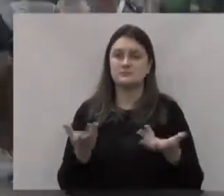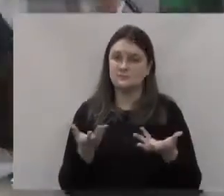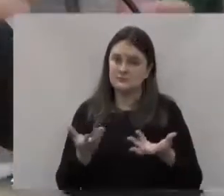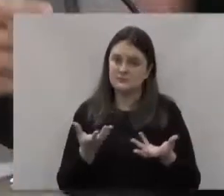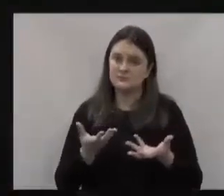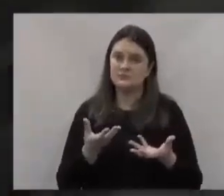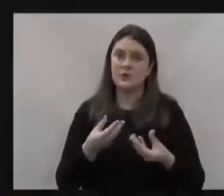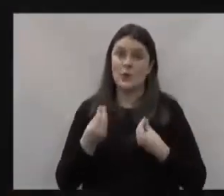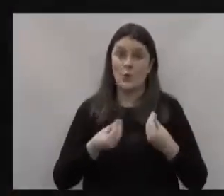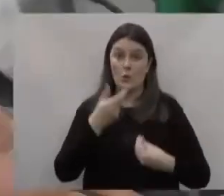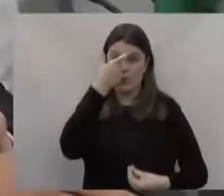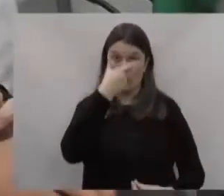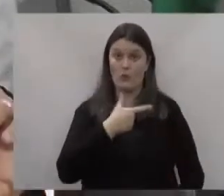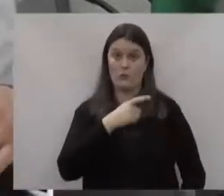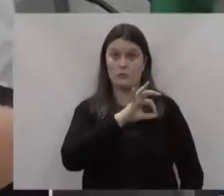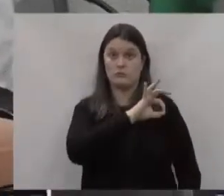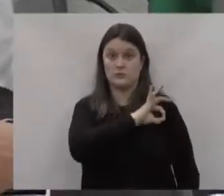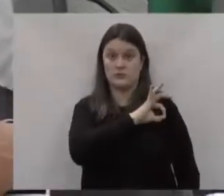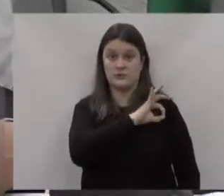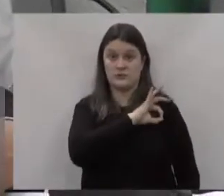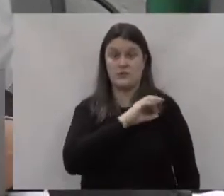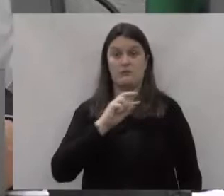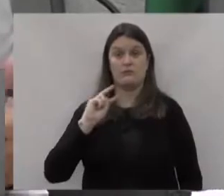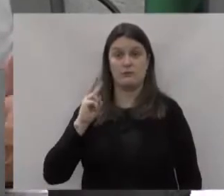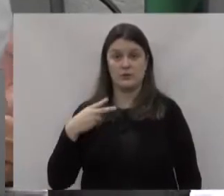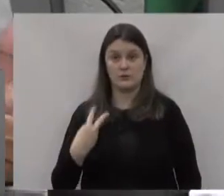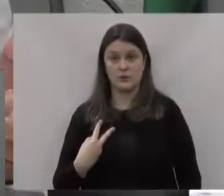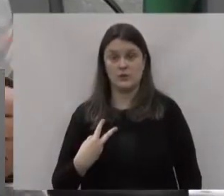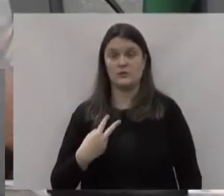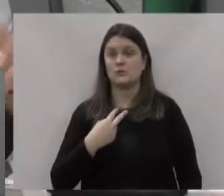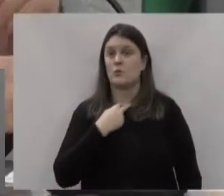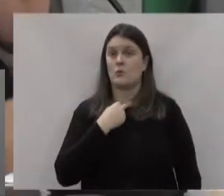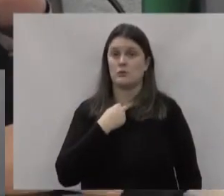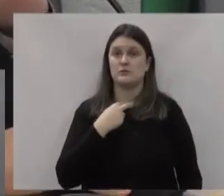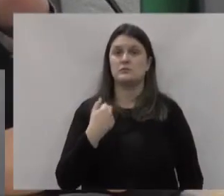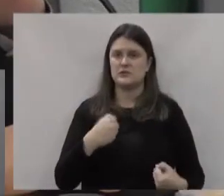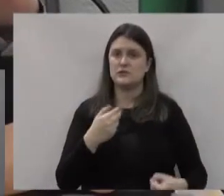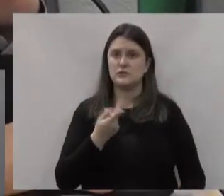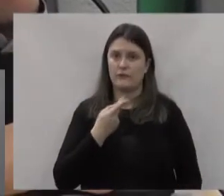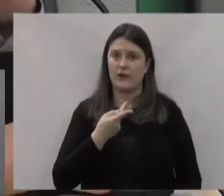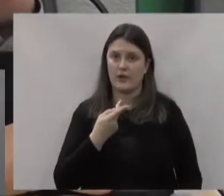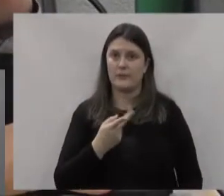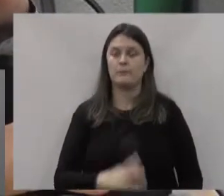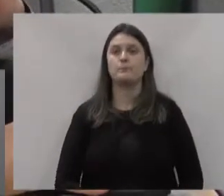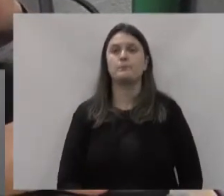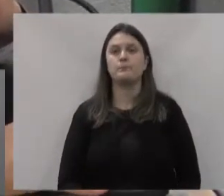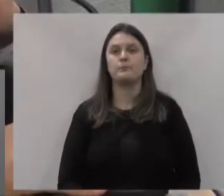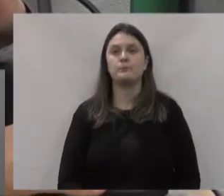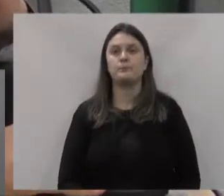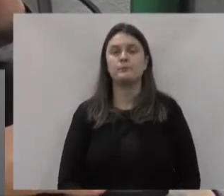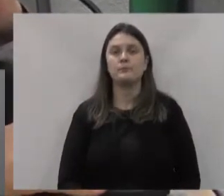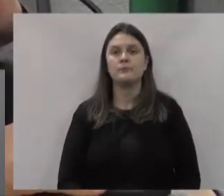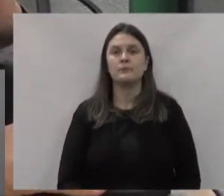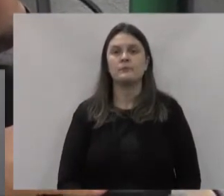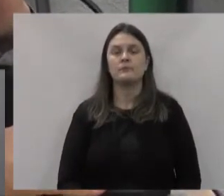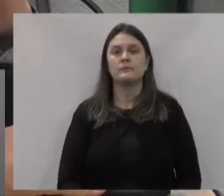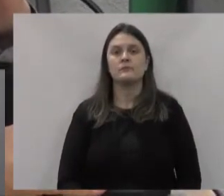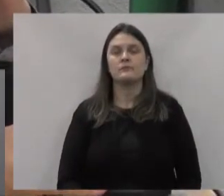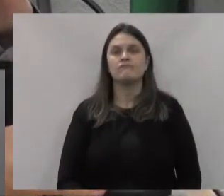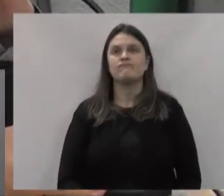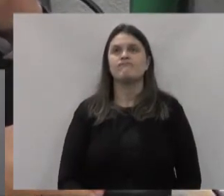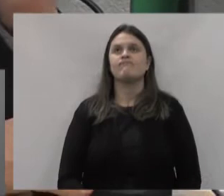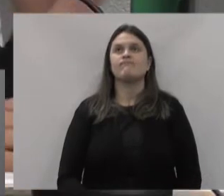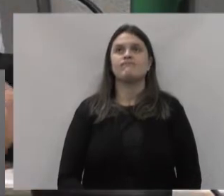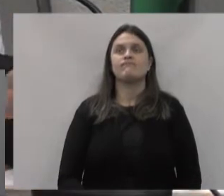Quero, como policial, né, como policial e vereador, não poderia deixar de falar hoje. Nesse